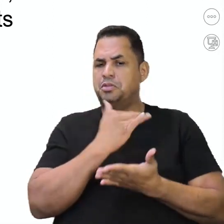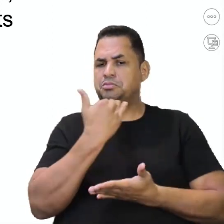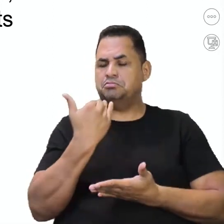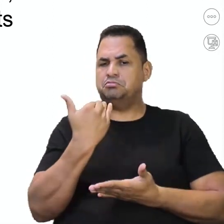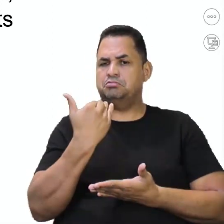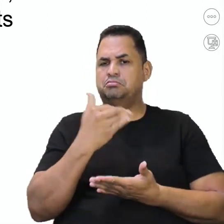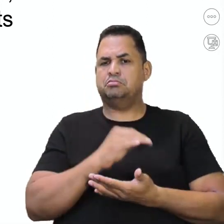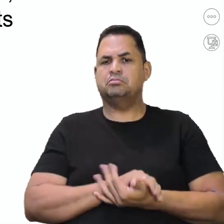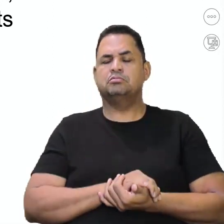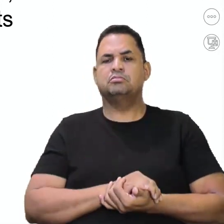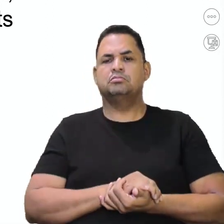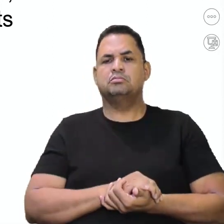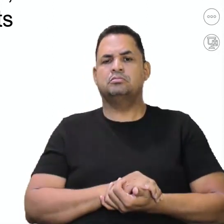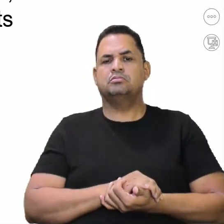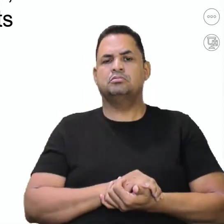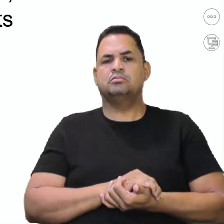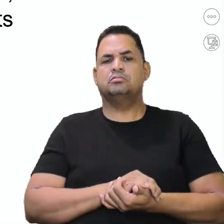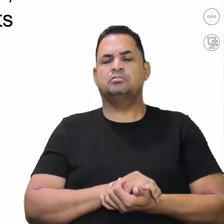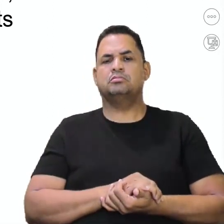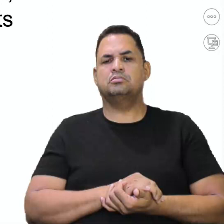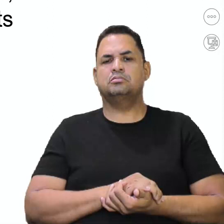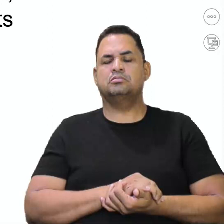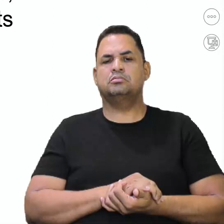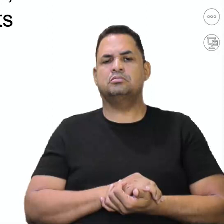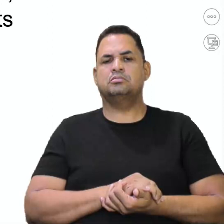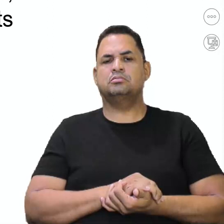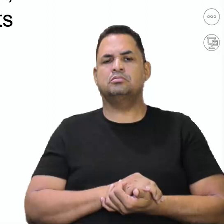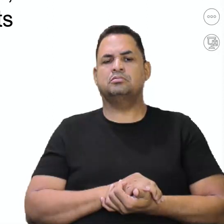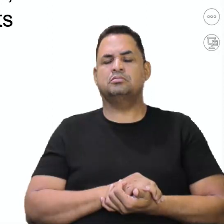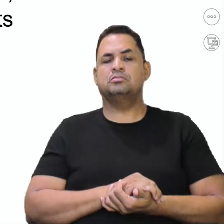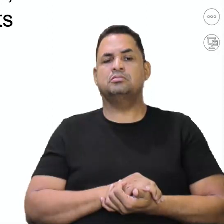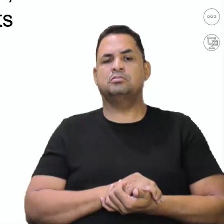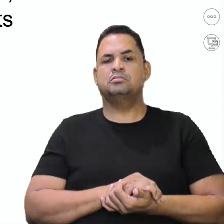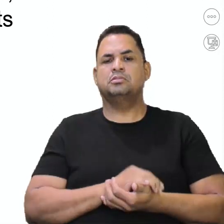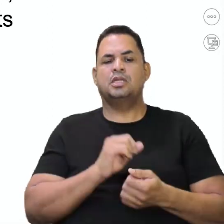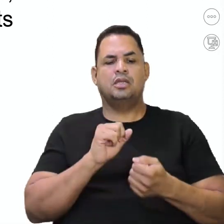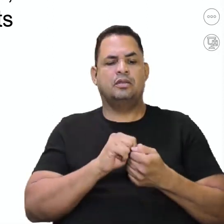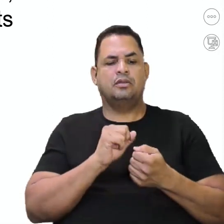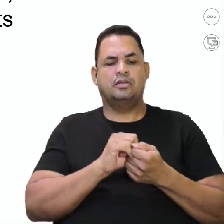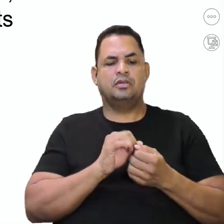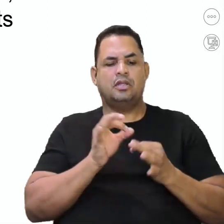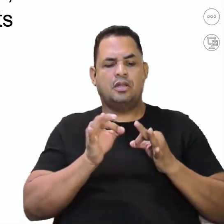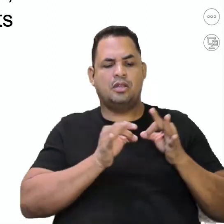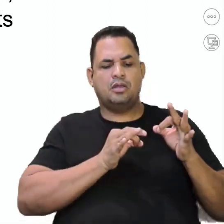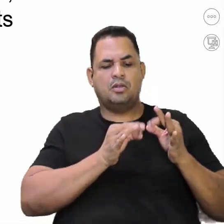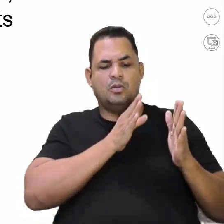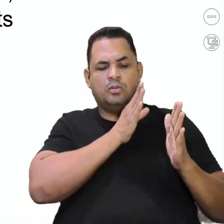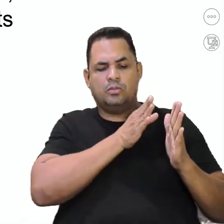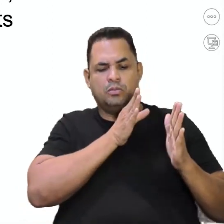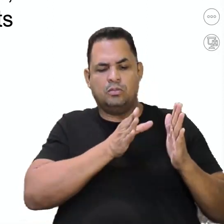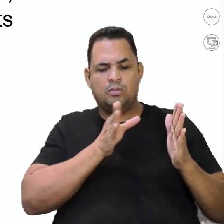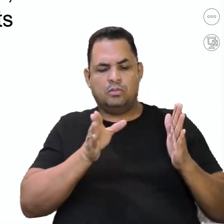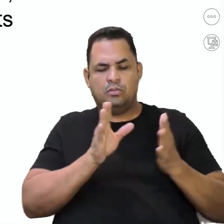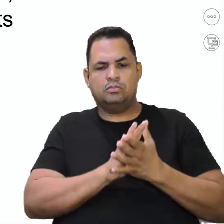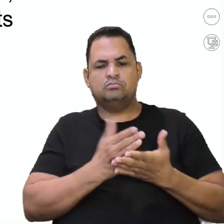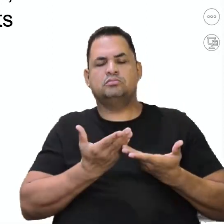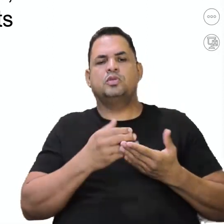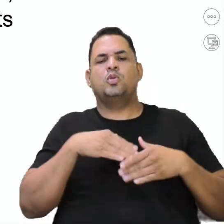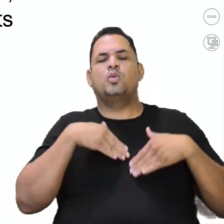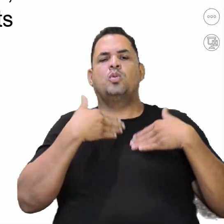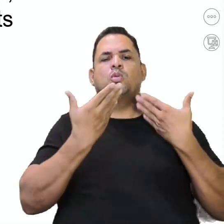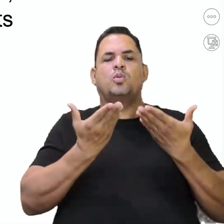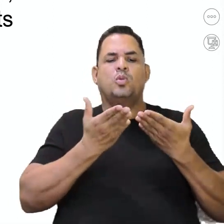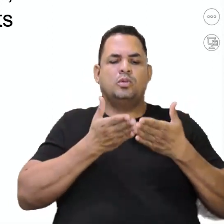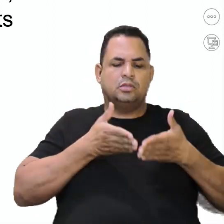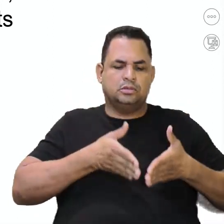certo? Mostly in a chronological order. Então, na maioria é feito na ordem cronológica, ou seja, data de nascimento da pessoa,